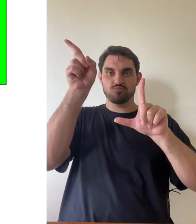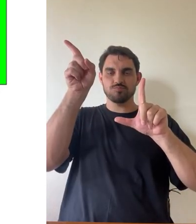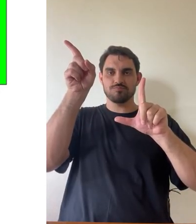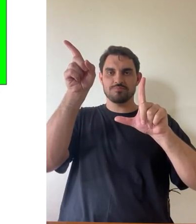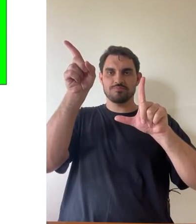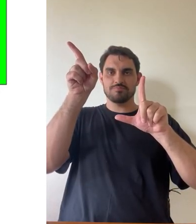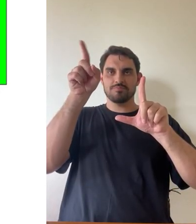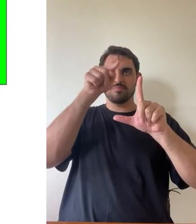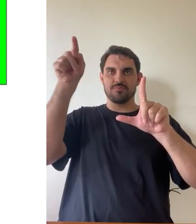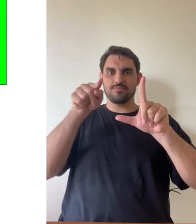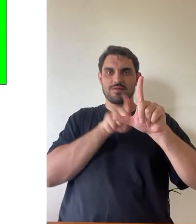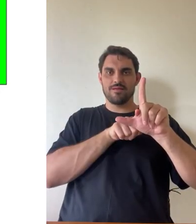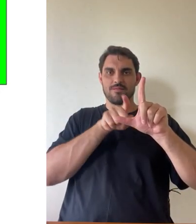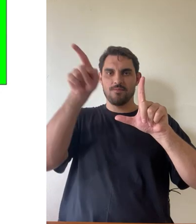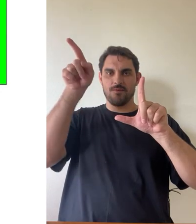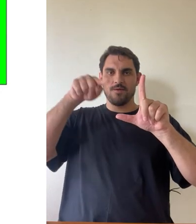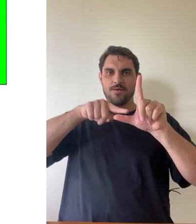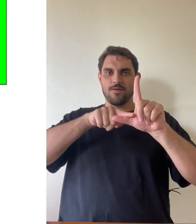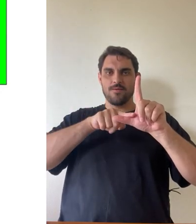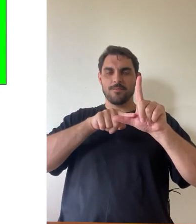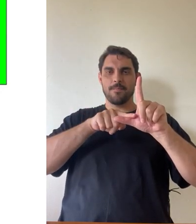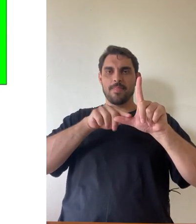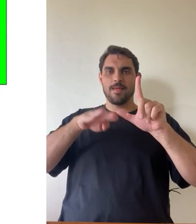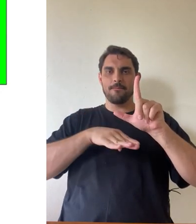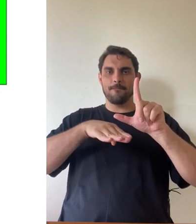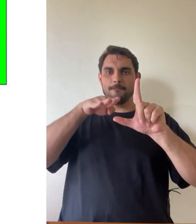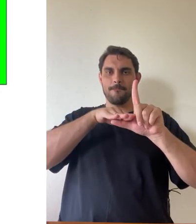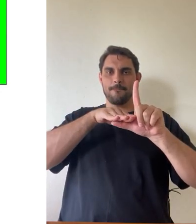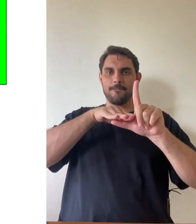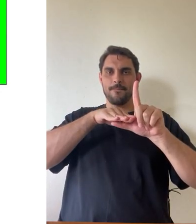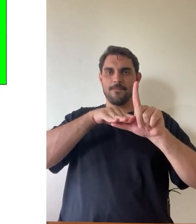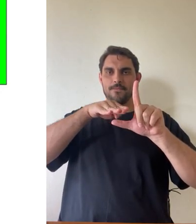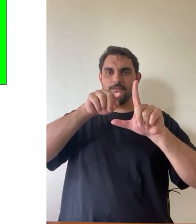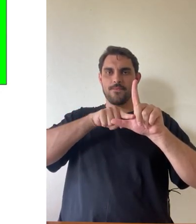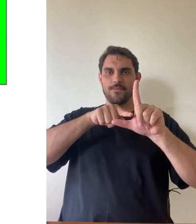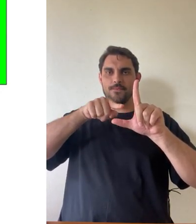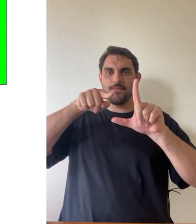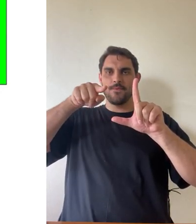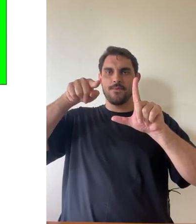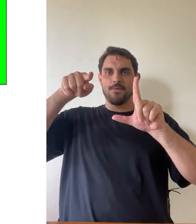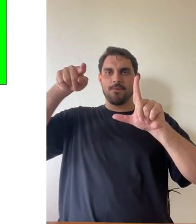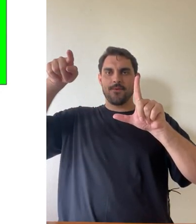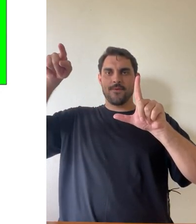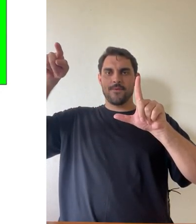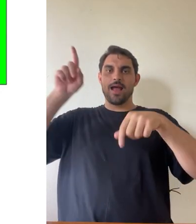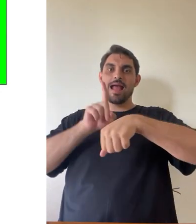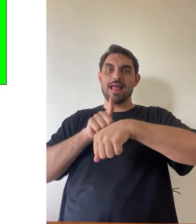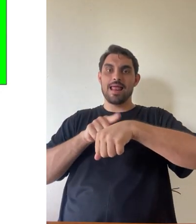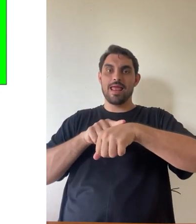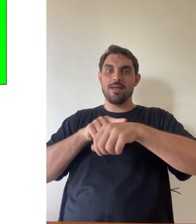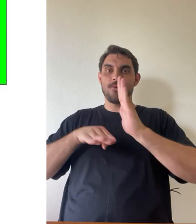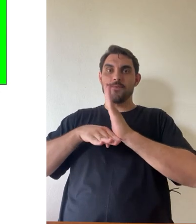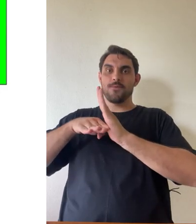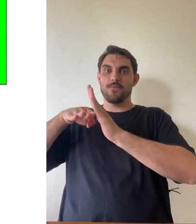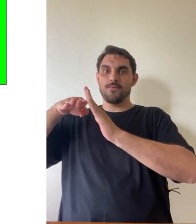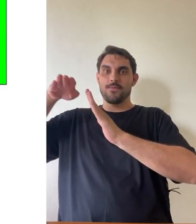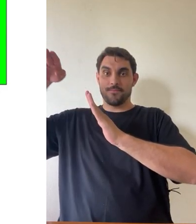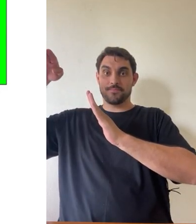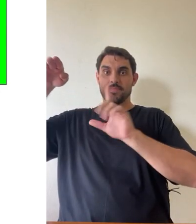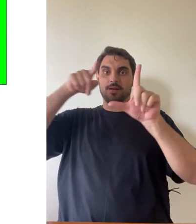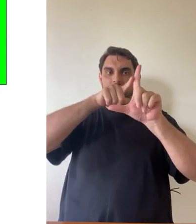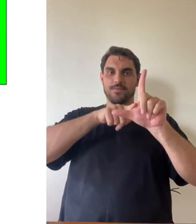diagonal, indicando que a posição do corpo foi aumentando no decorrer do tempo. Para